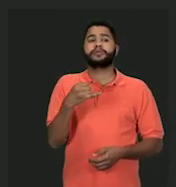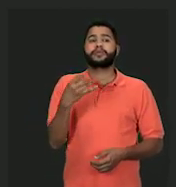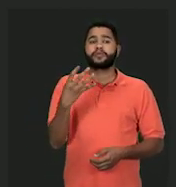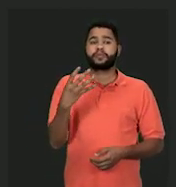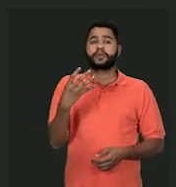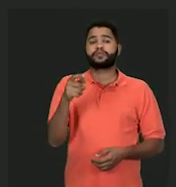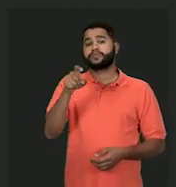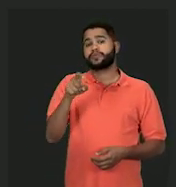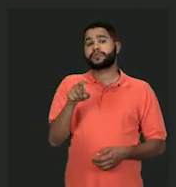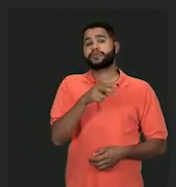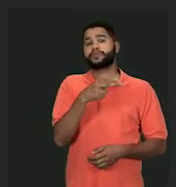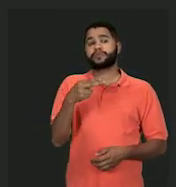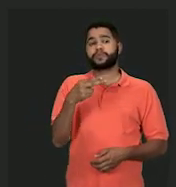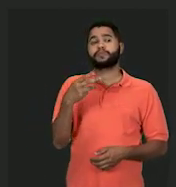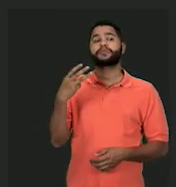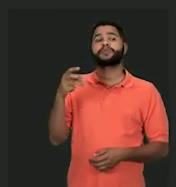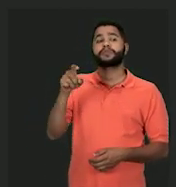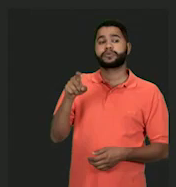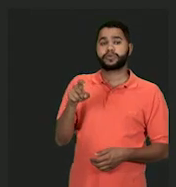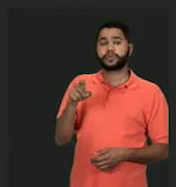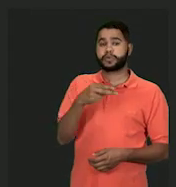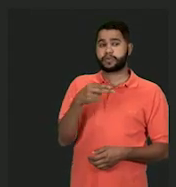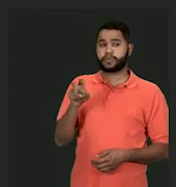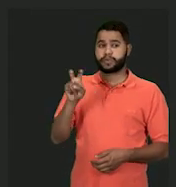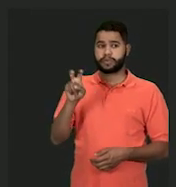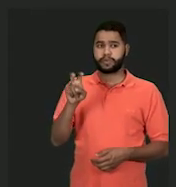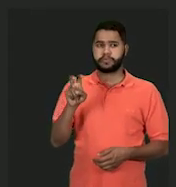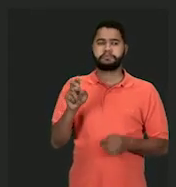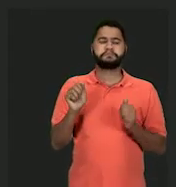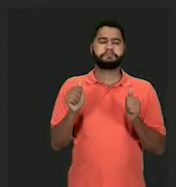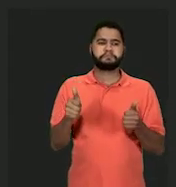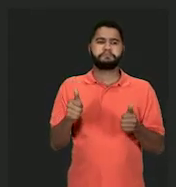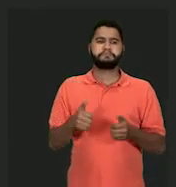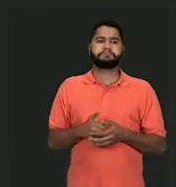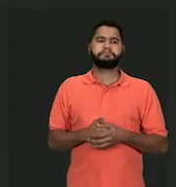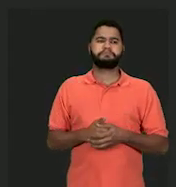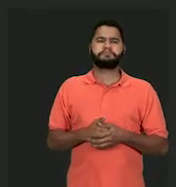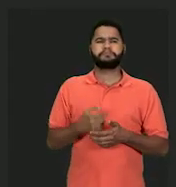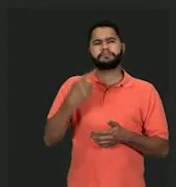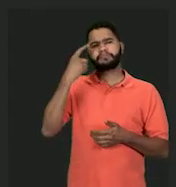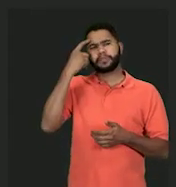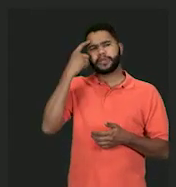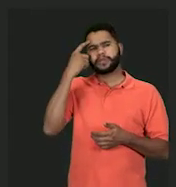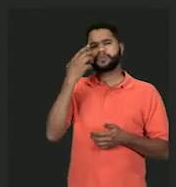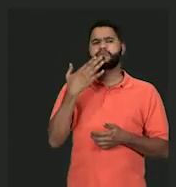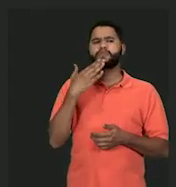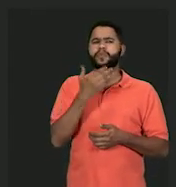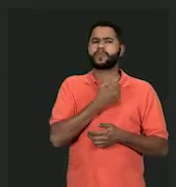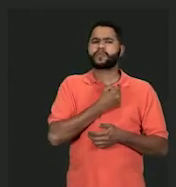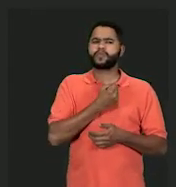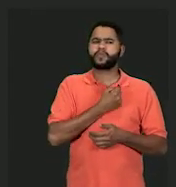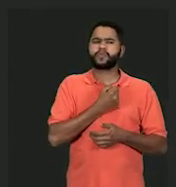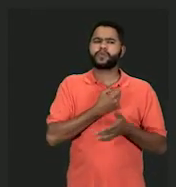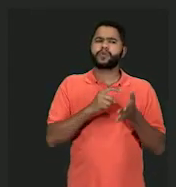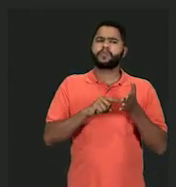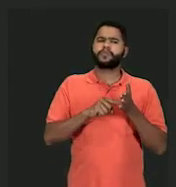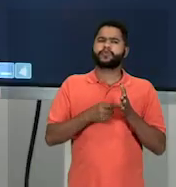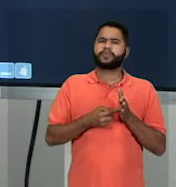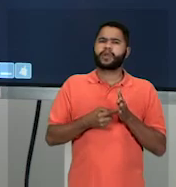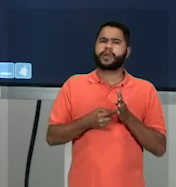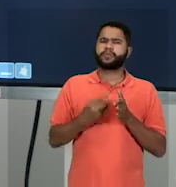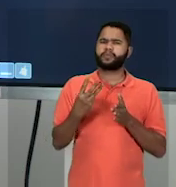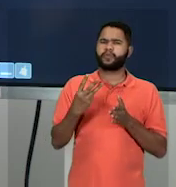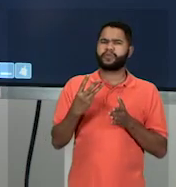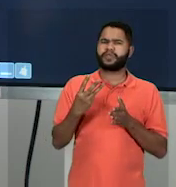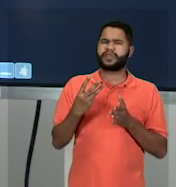3 x 3 x AC = 5 a legal então pensa comigo que número multiplicado por três resulta em